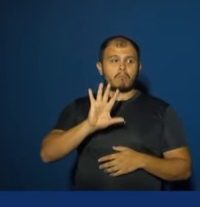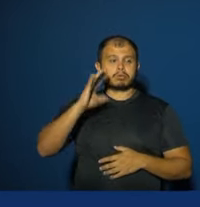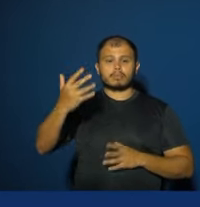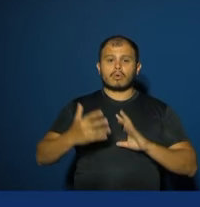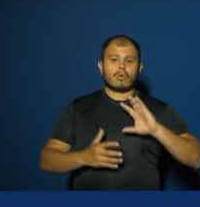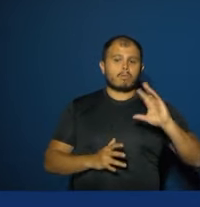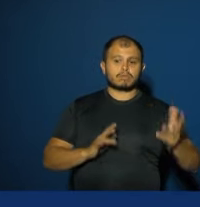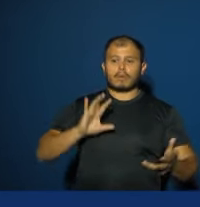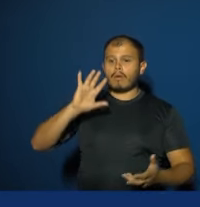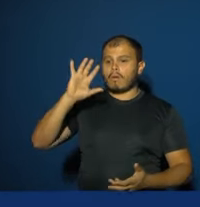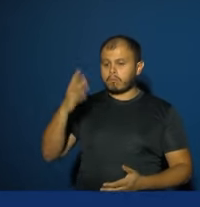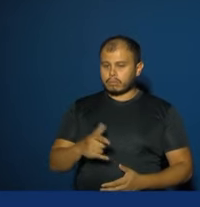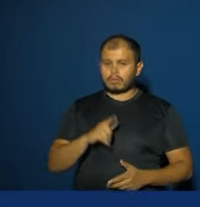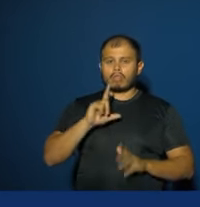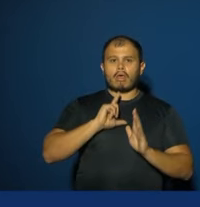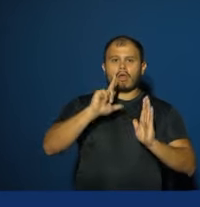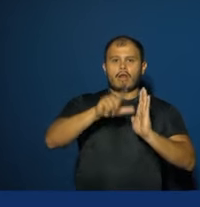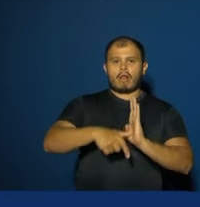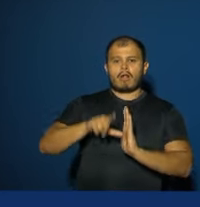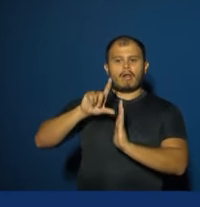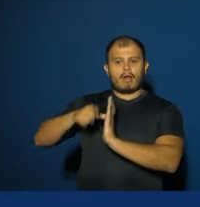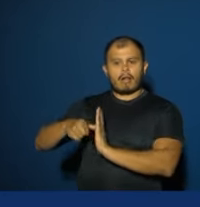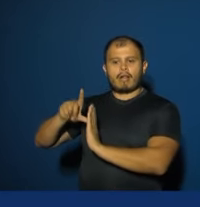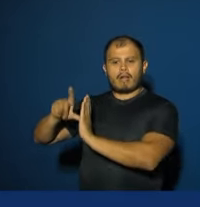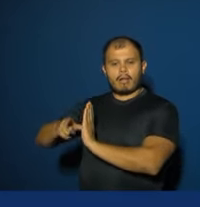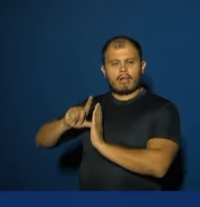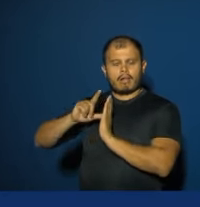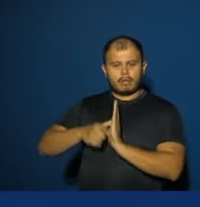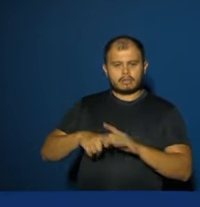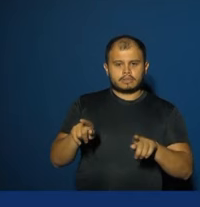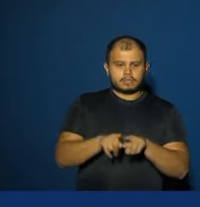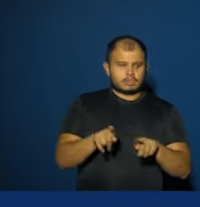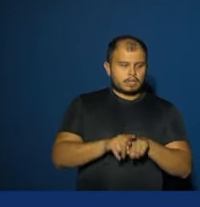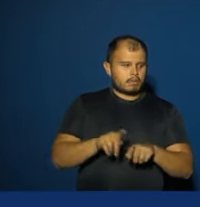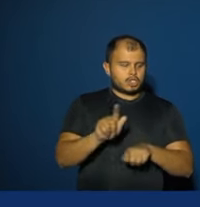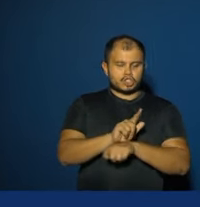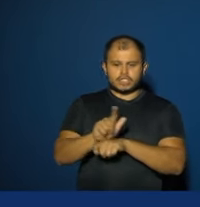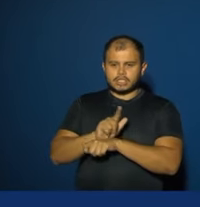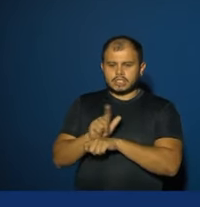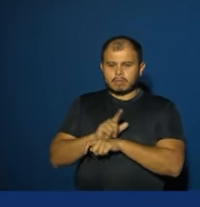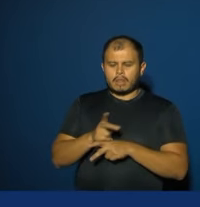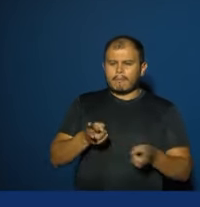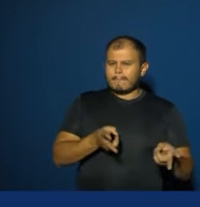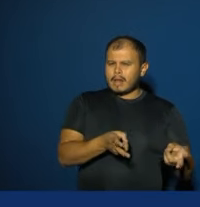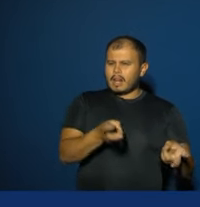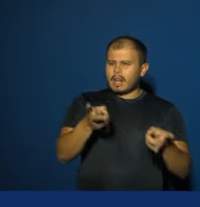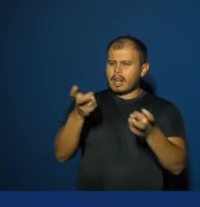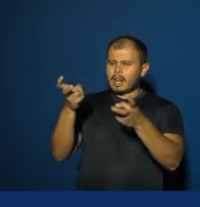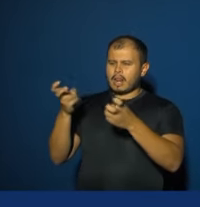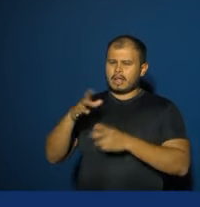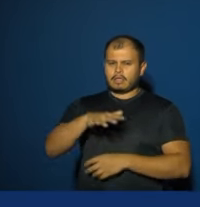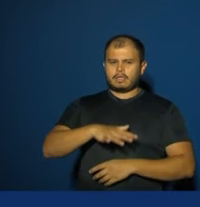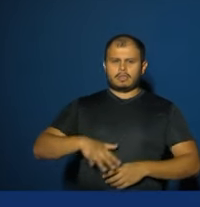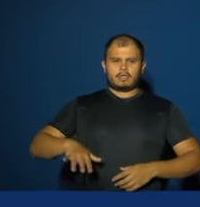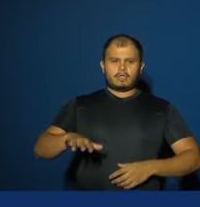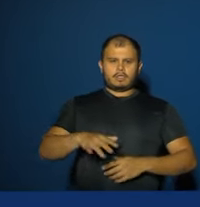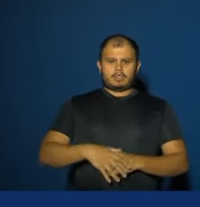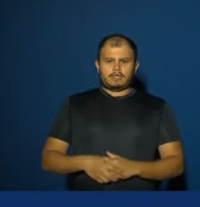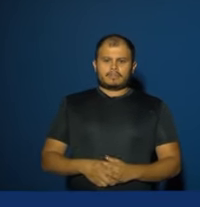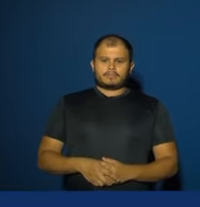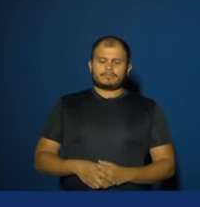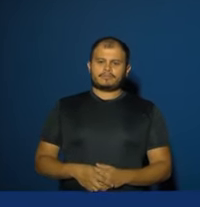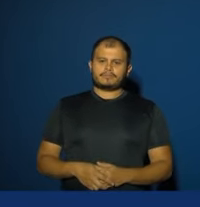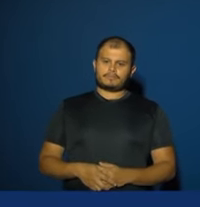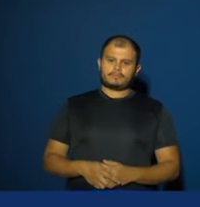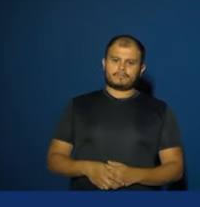eh do atraso ou da gerenciamento da percepção do atendimento então eh a